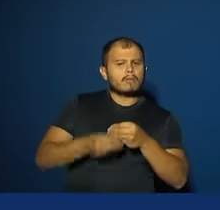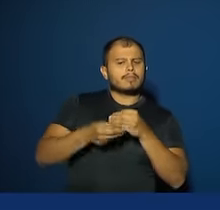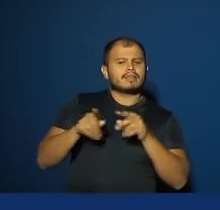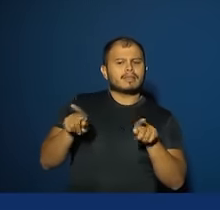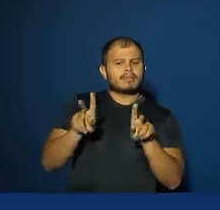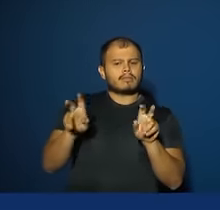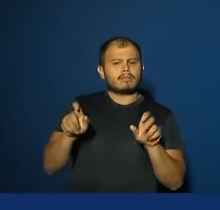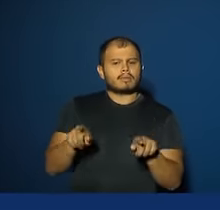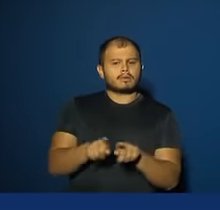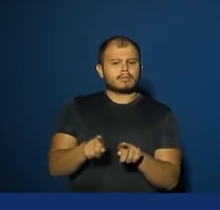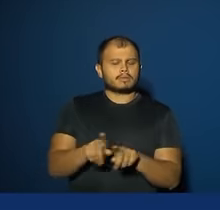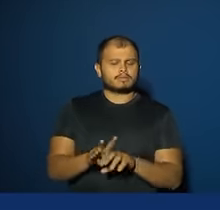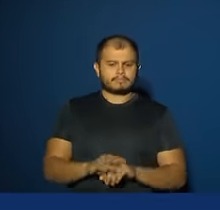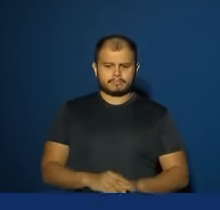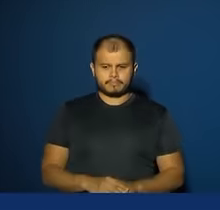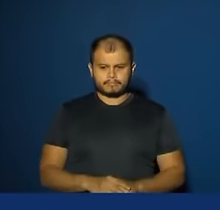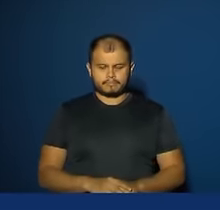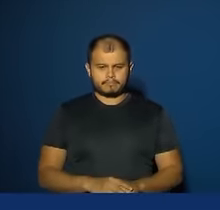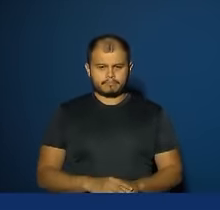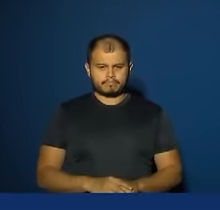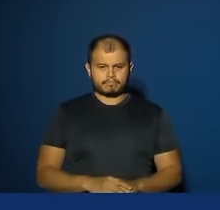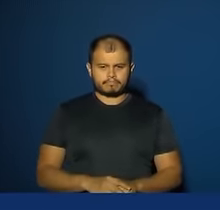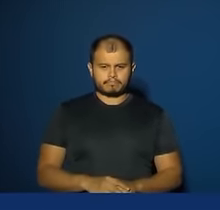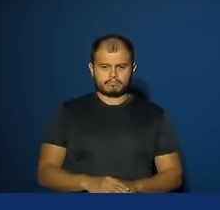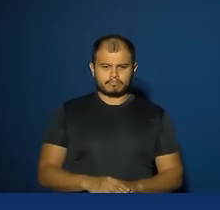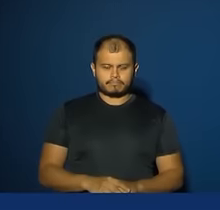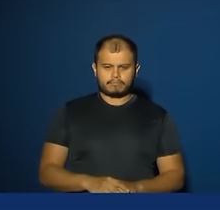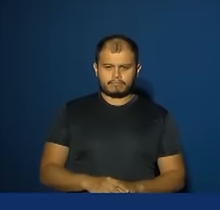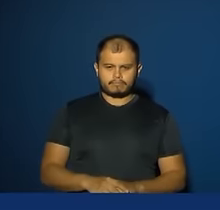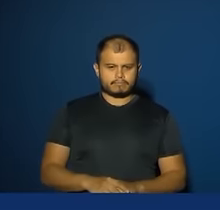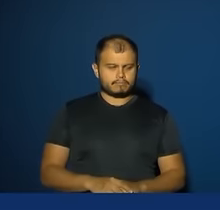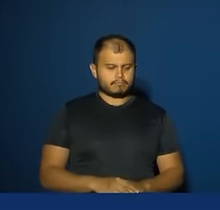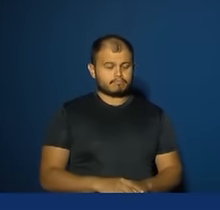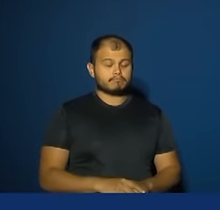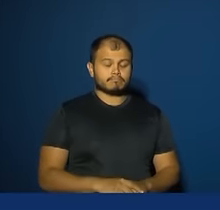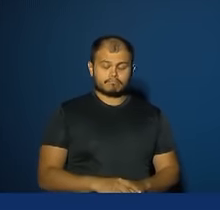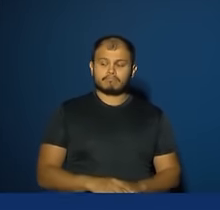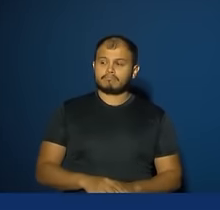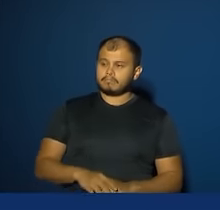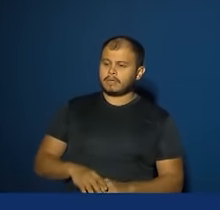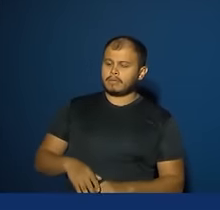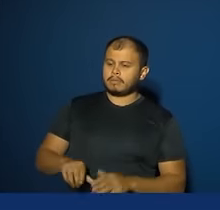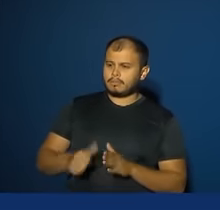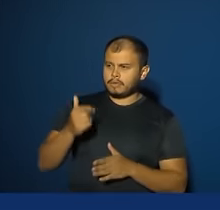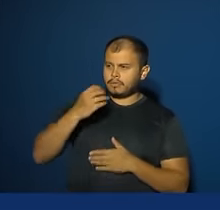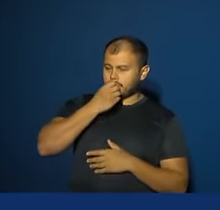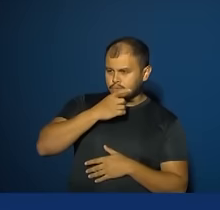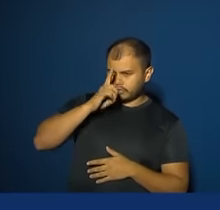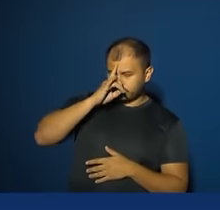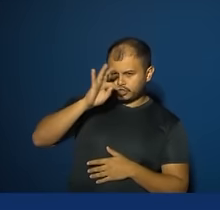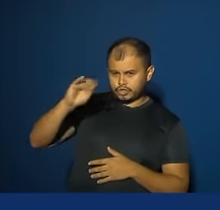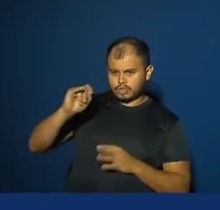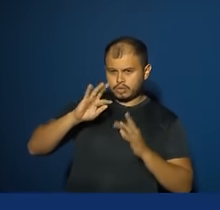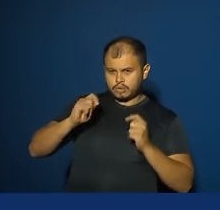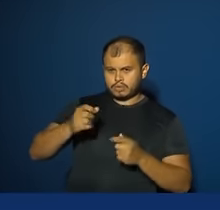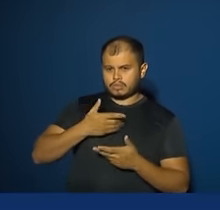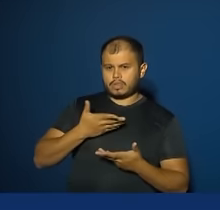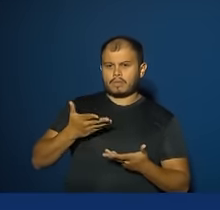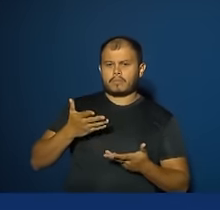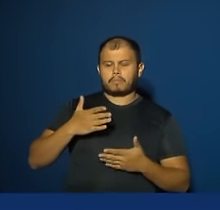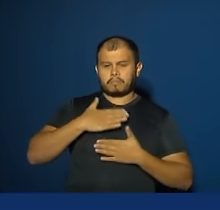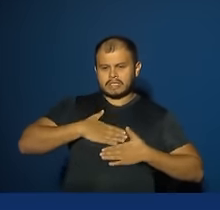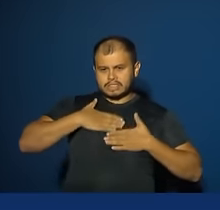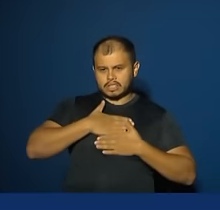esse assunto. Tá. Primeiro, bom dia a todos. É um prazer estar falando aqui no evento da BTG. Também